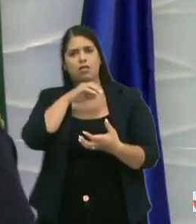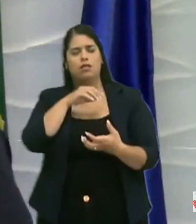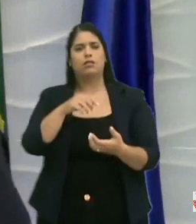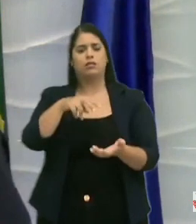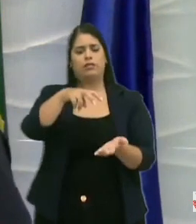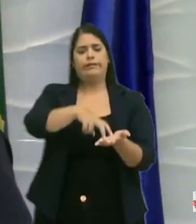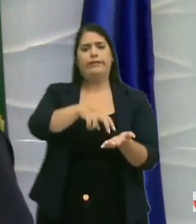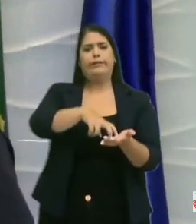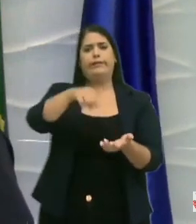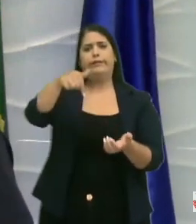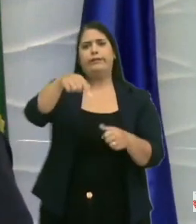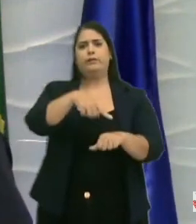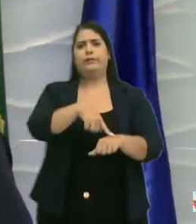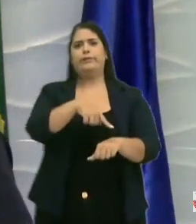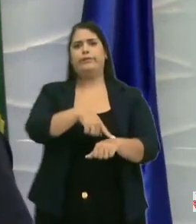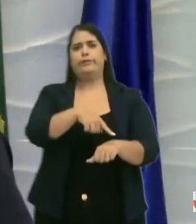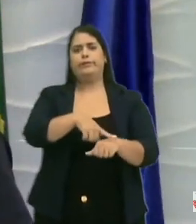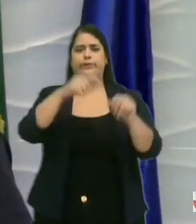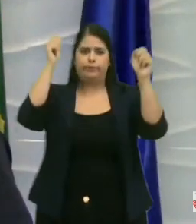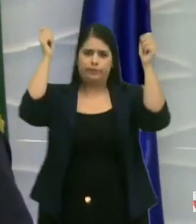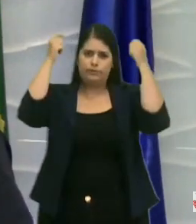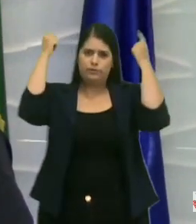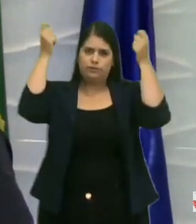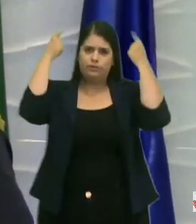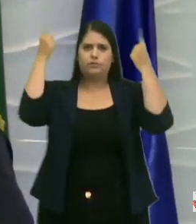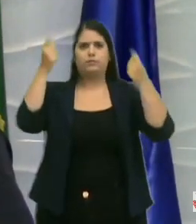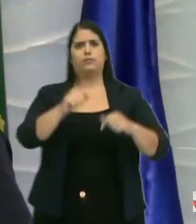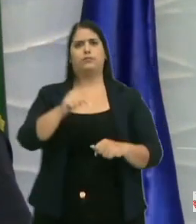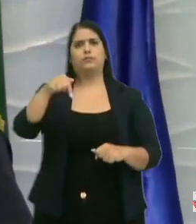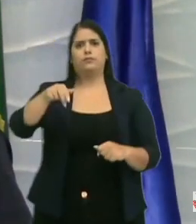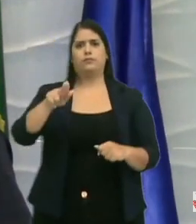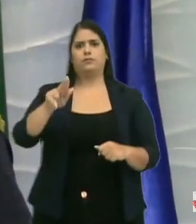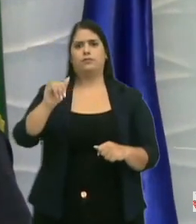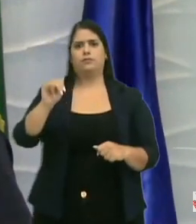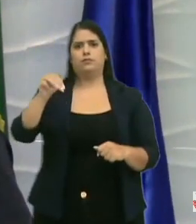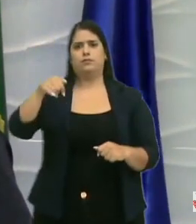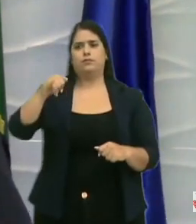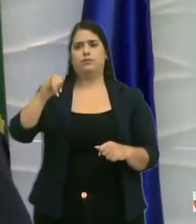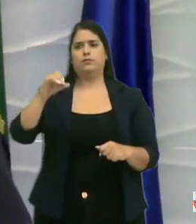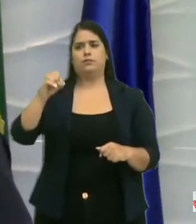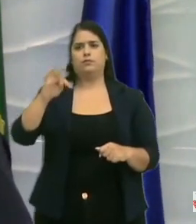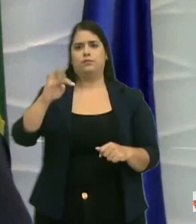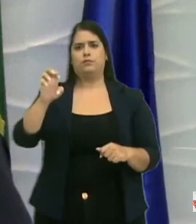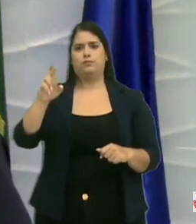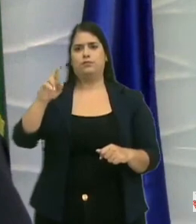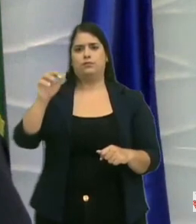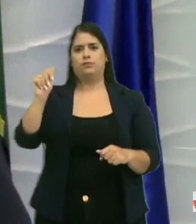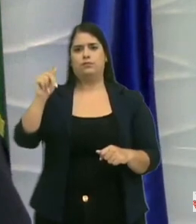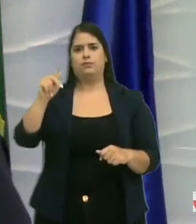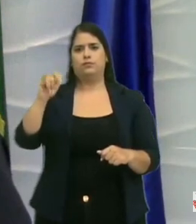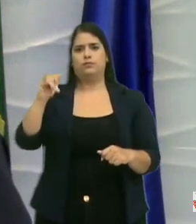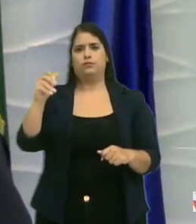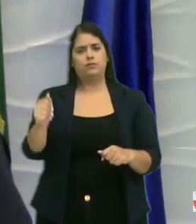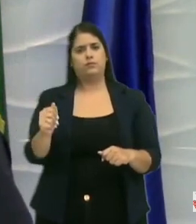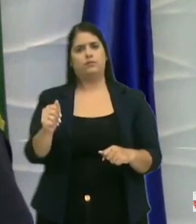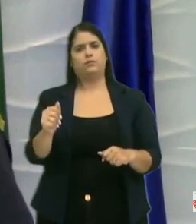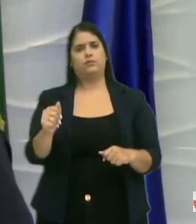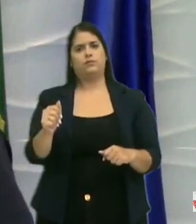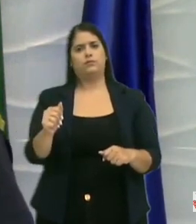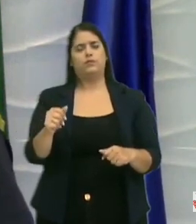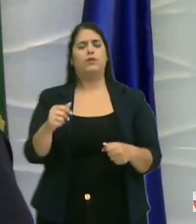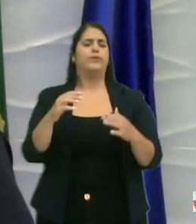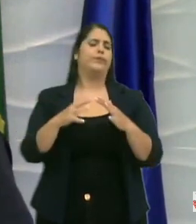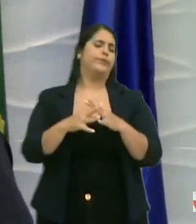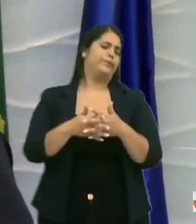em Caruaru para fazer a sua quimio. E a situação é a mesma, não passa, não chega lá. E